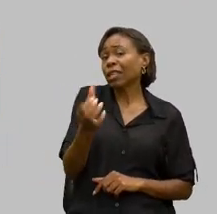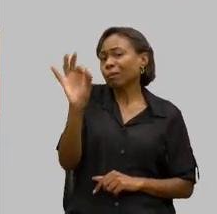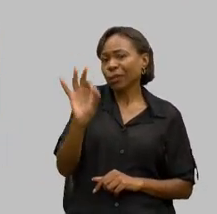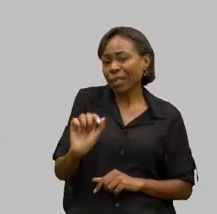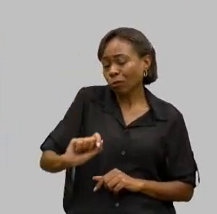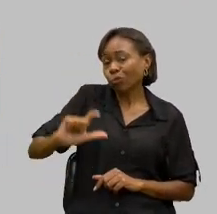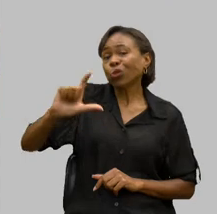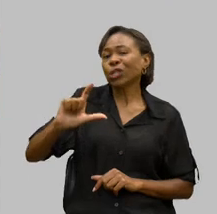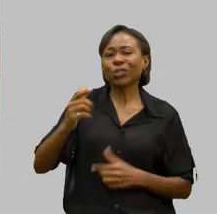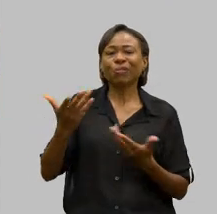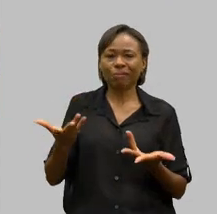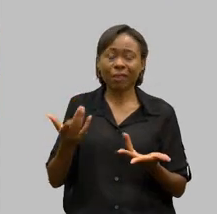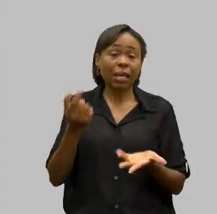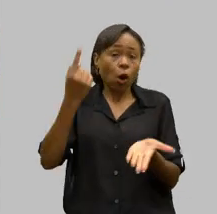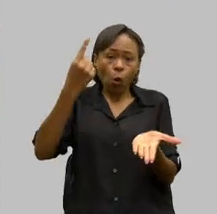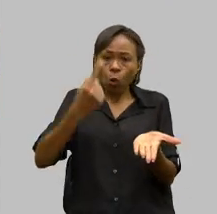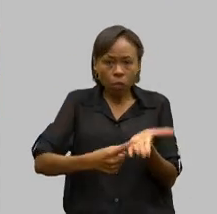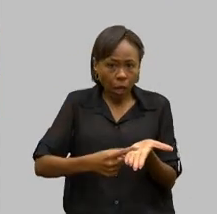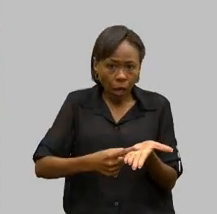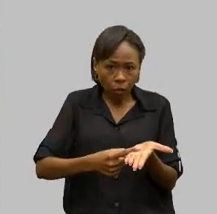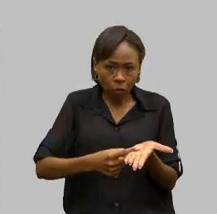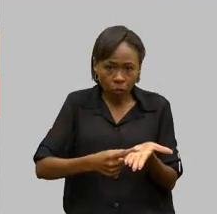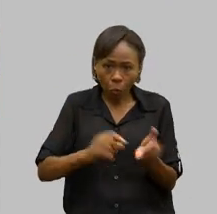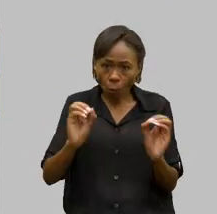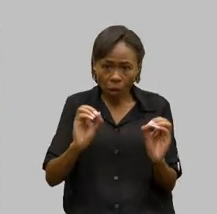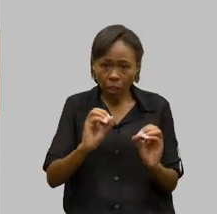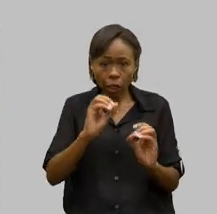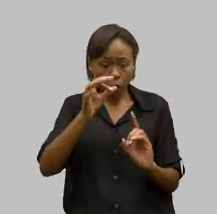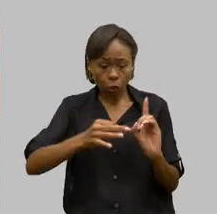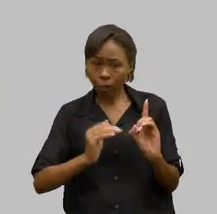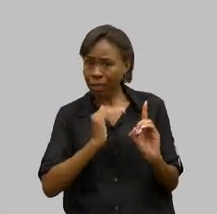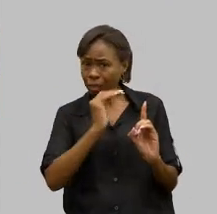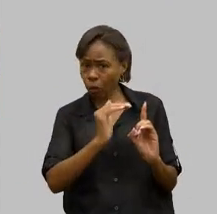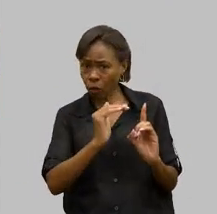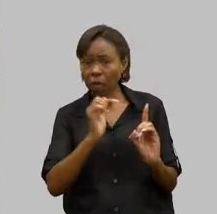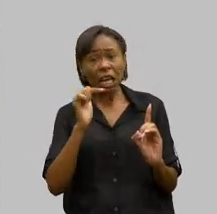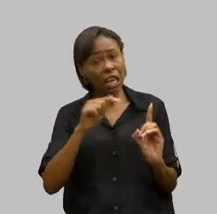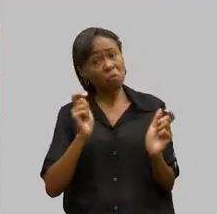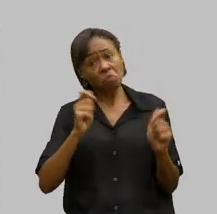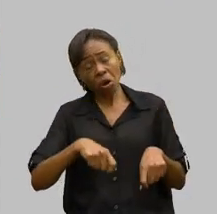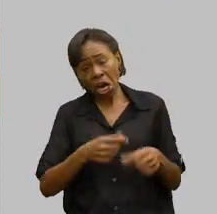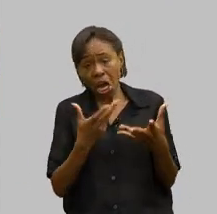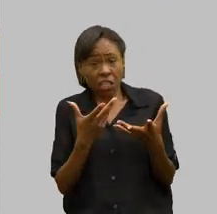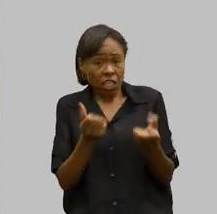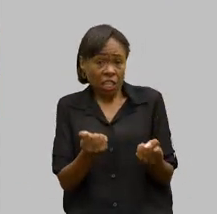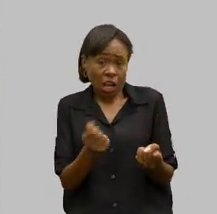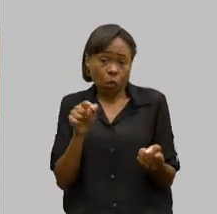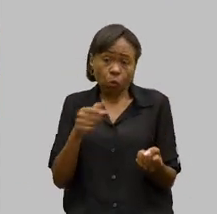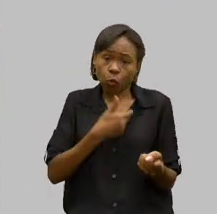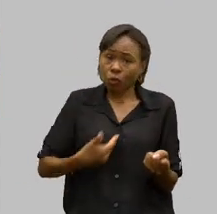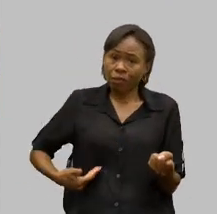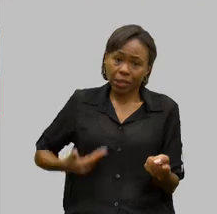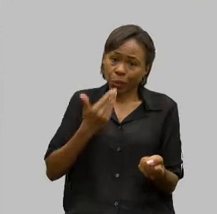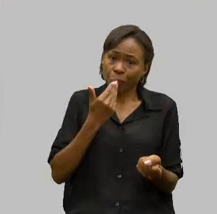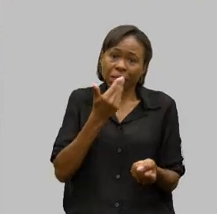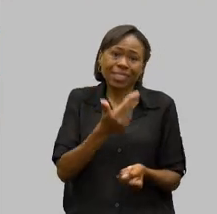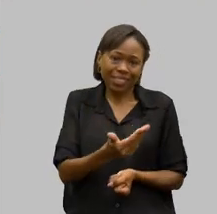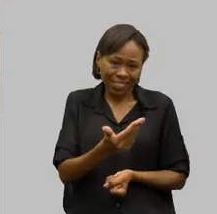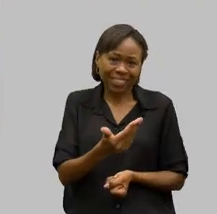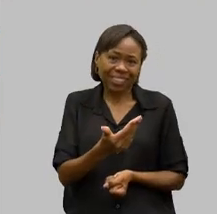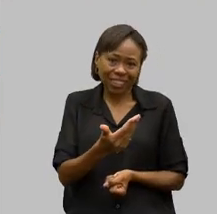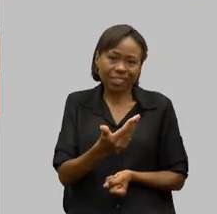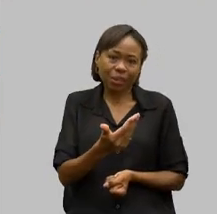combinado com os desembargadores, eles podem aceitar o que o governo está pedindo do arrastamento da